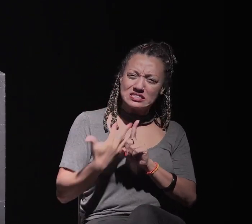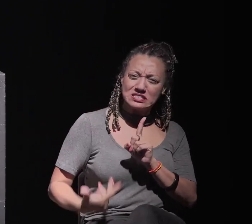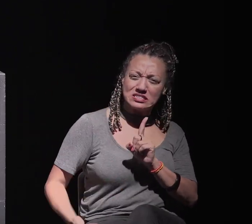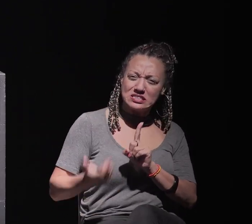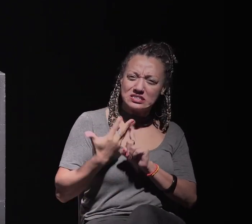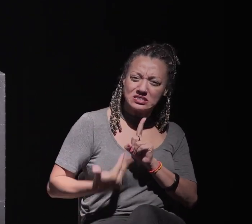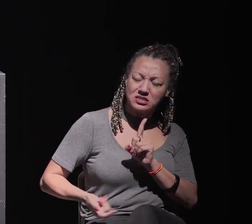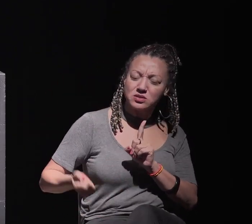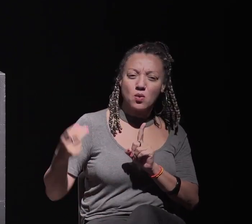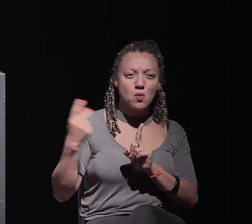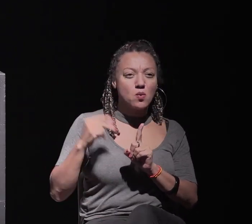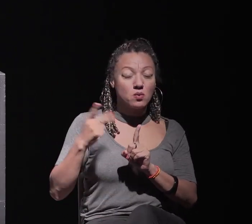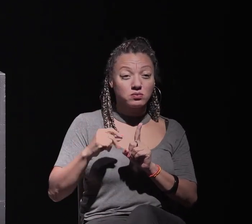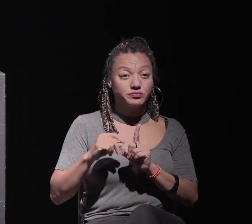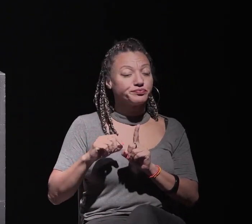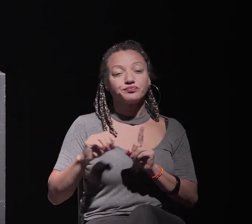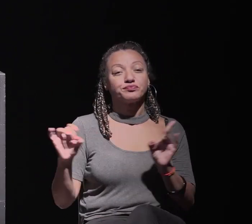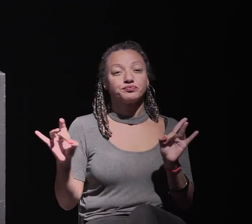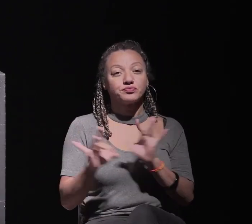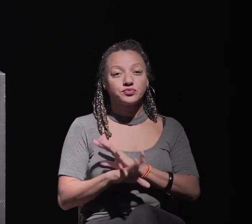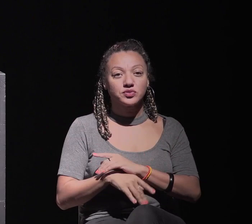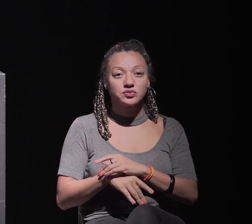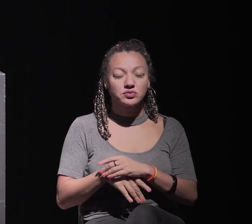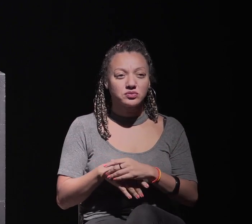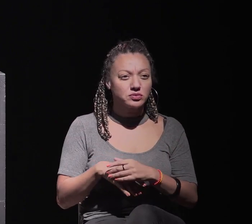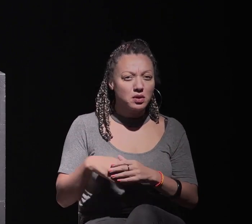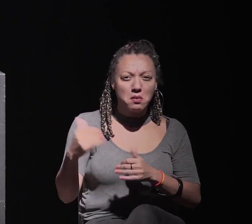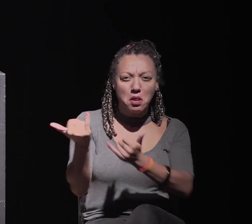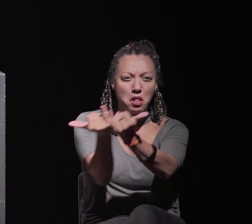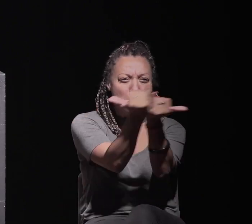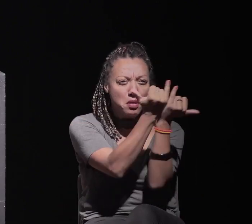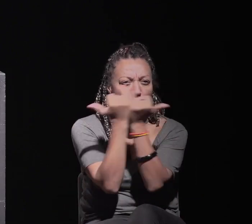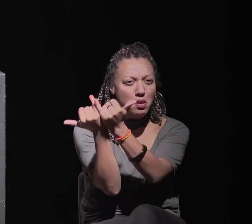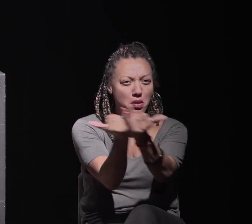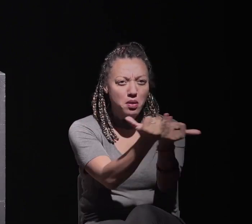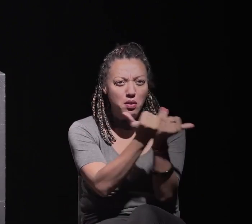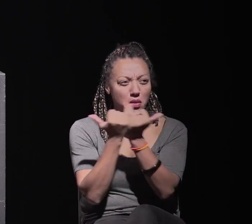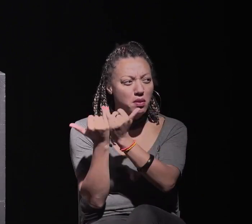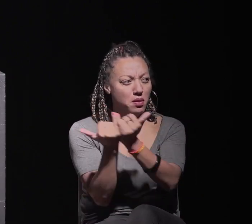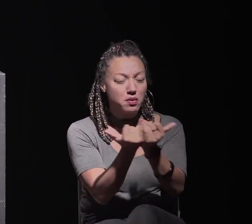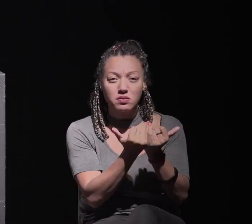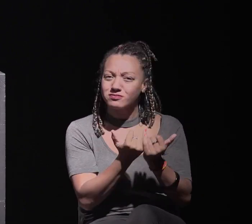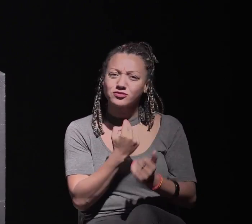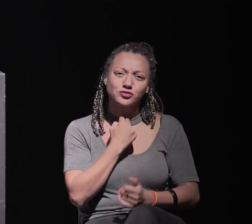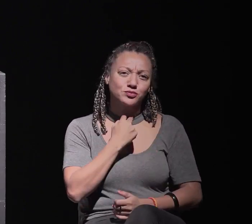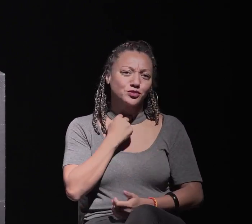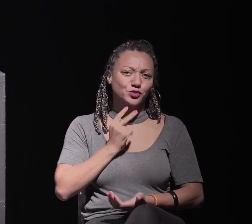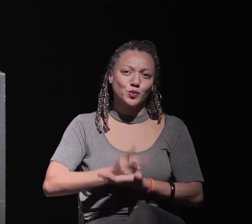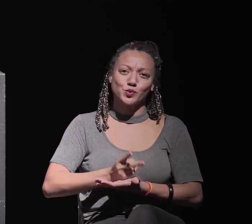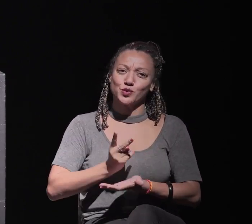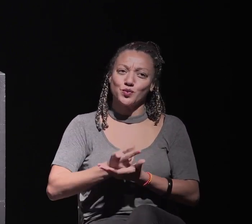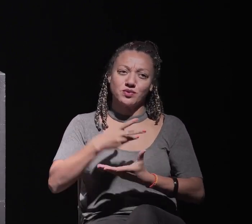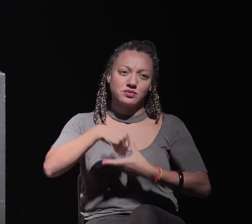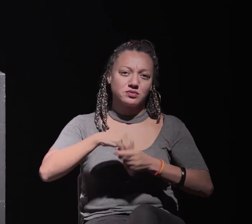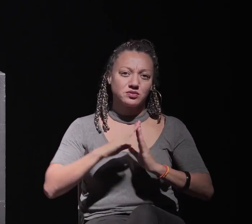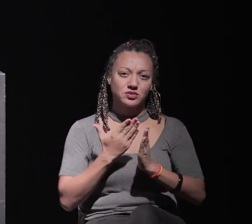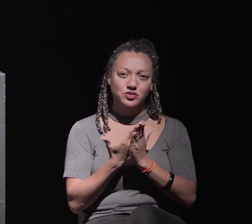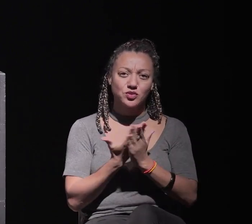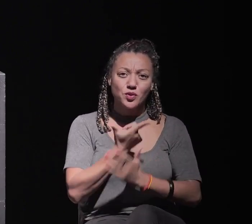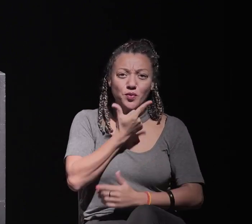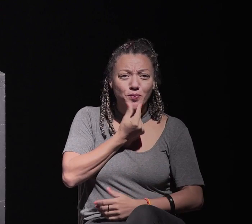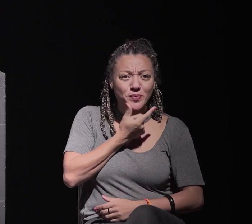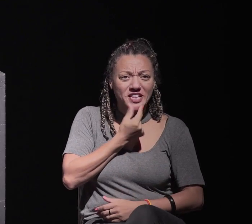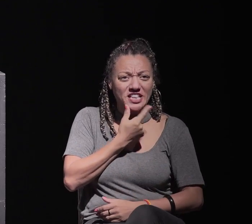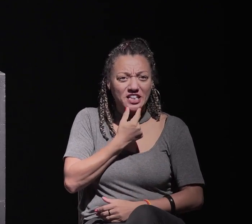Os comentários corriam e eu os captava. Não podemos continuar a manter na escola um menino